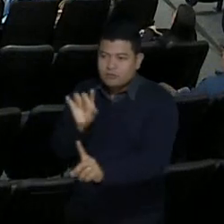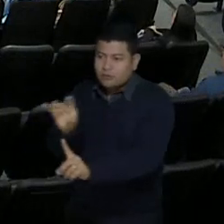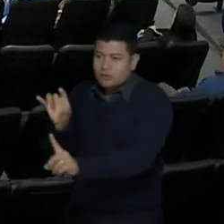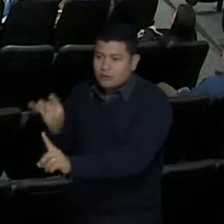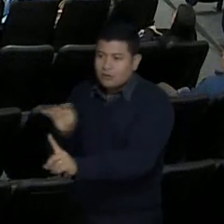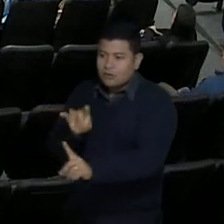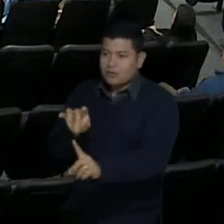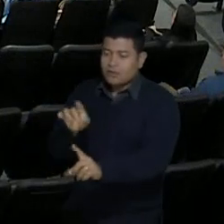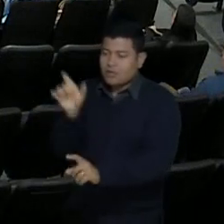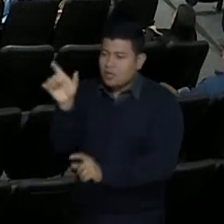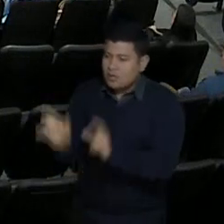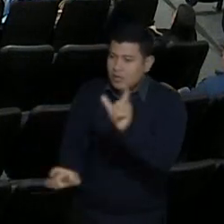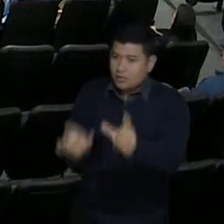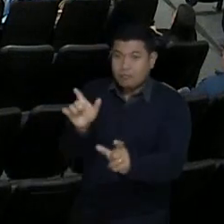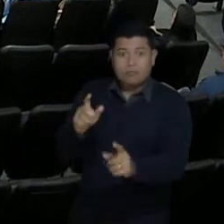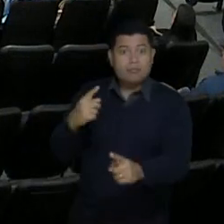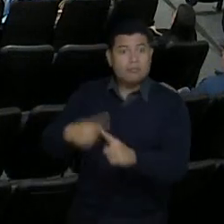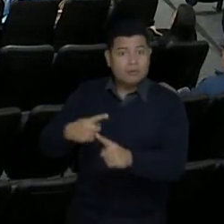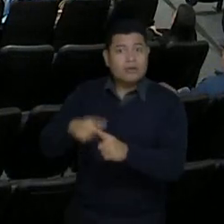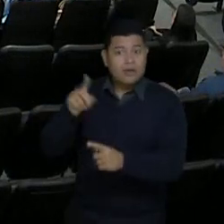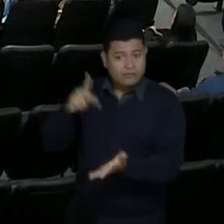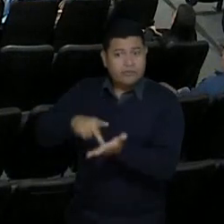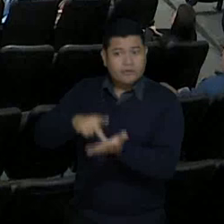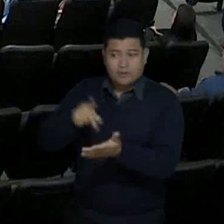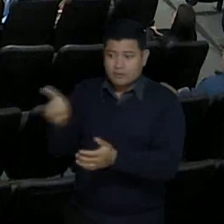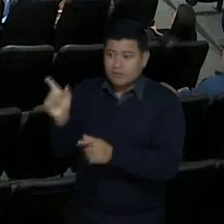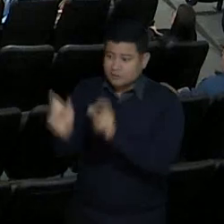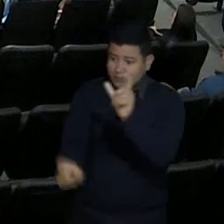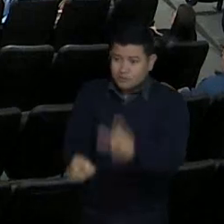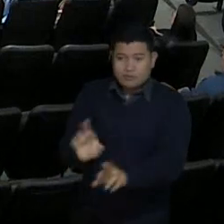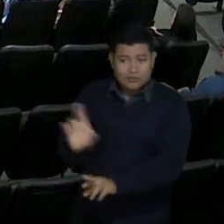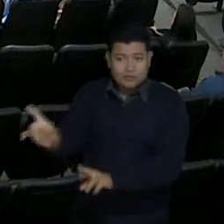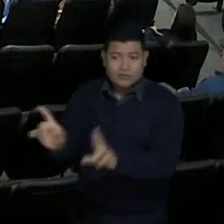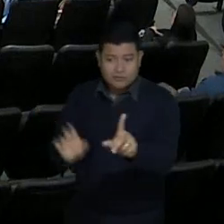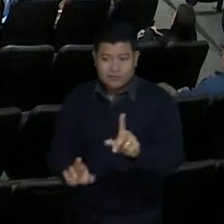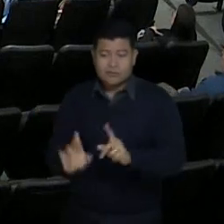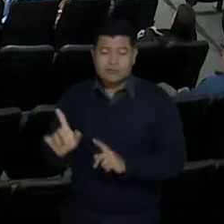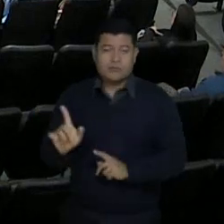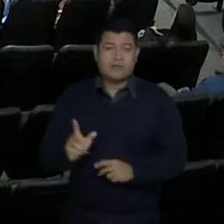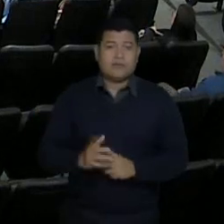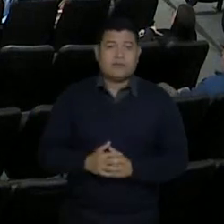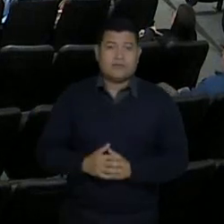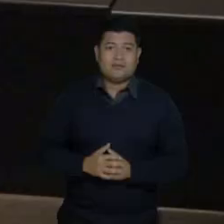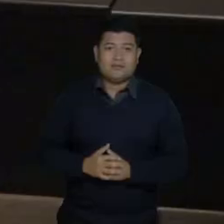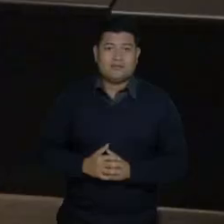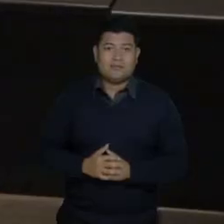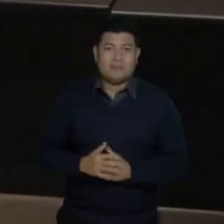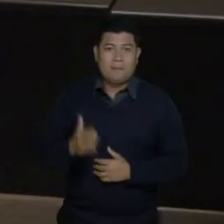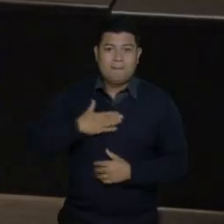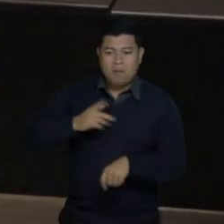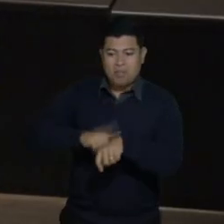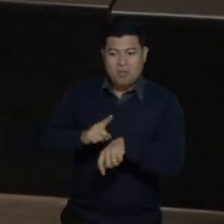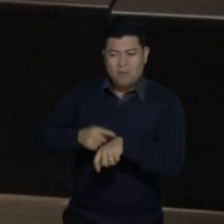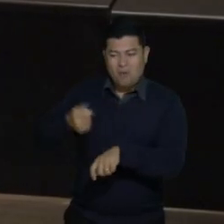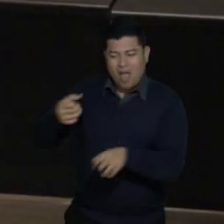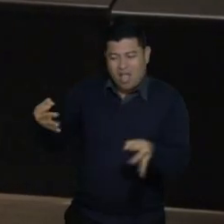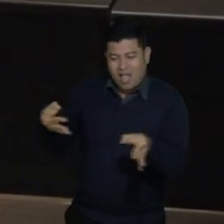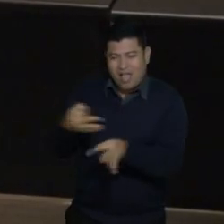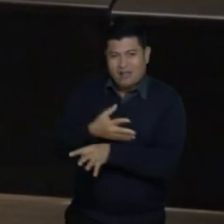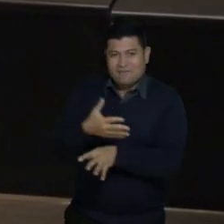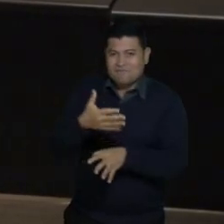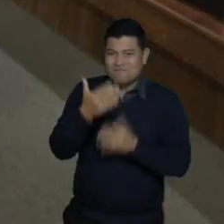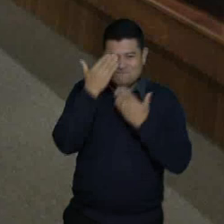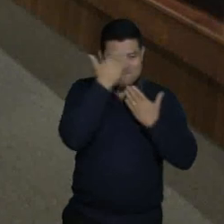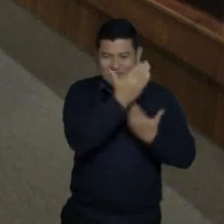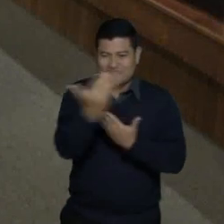únicos Porque de fato são tá acho que é isso já está acabando meu tempo obrigada